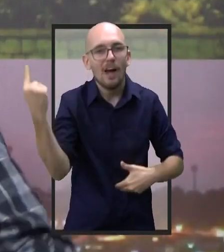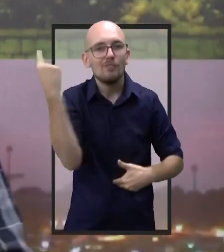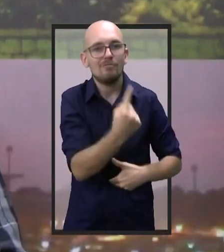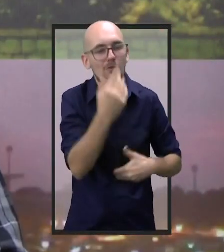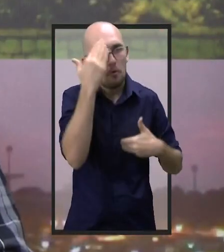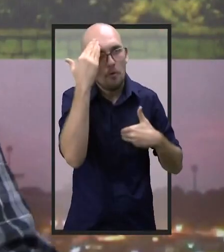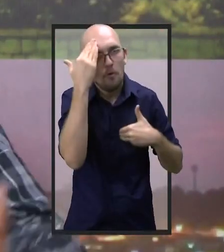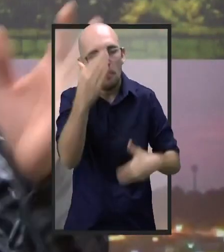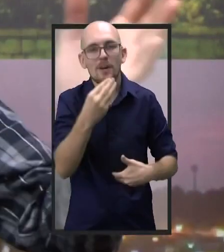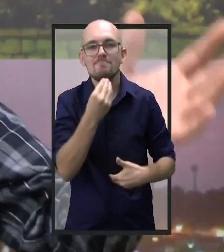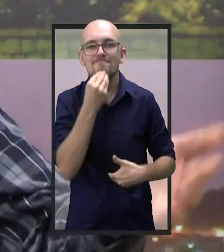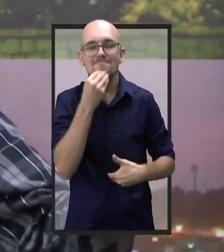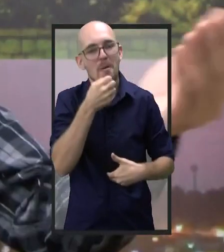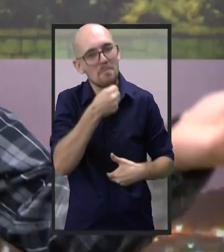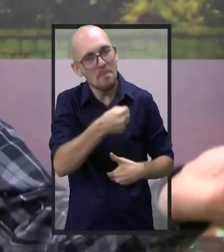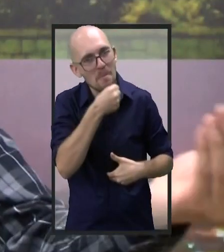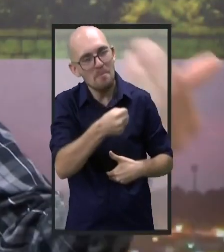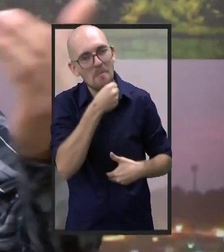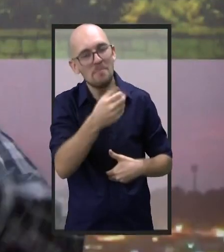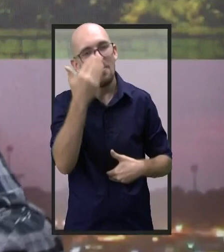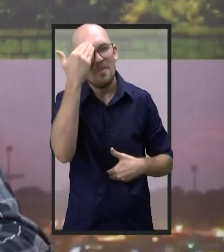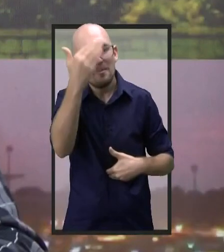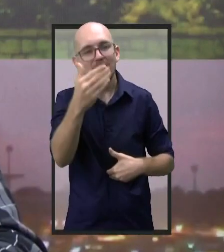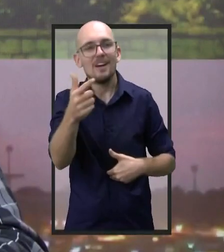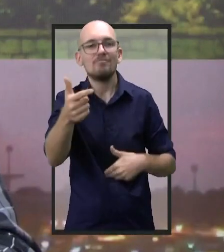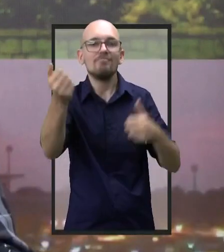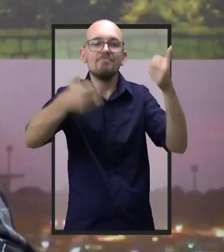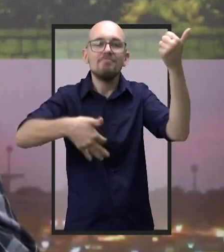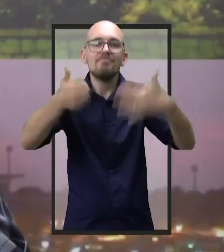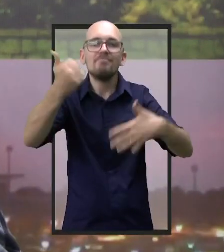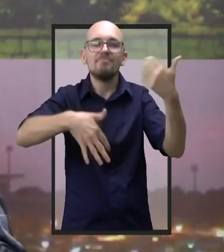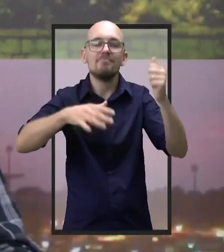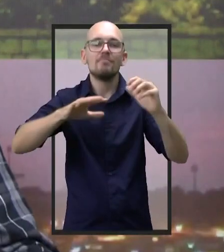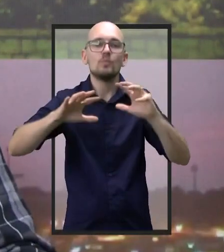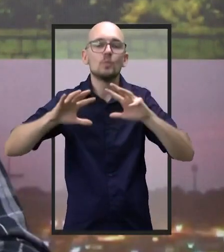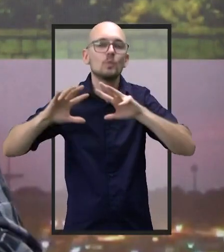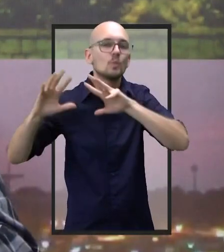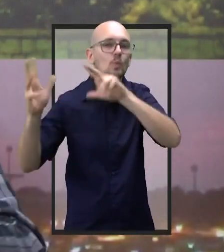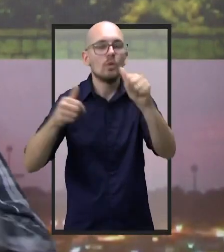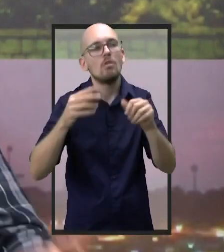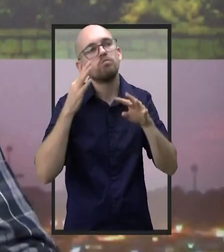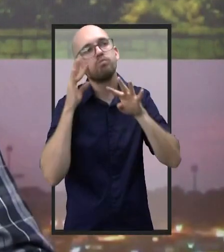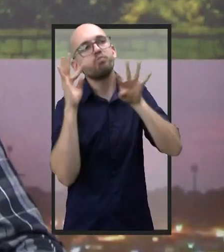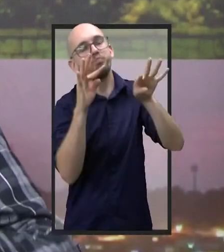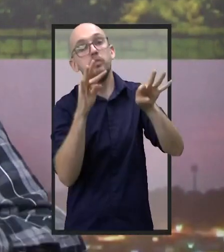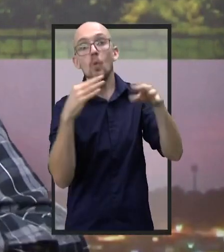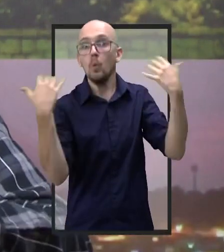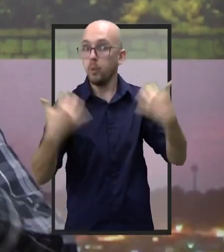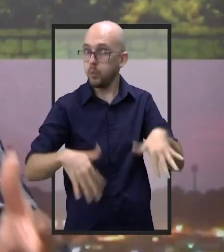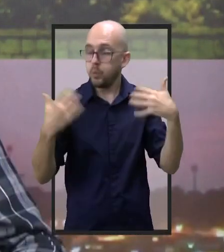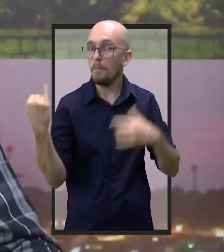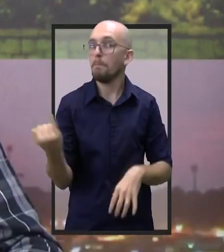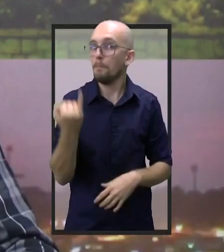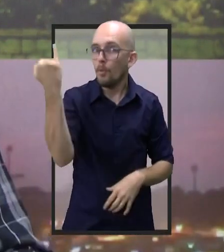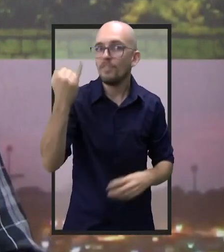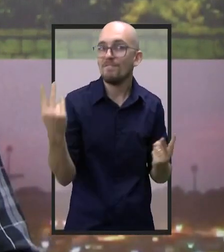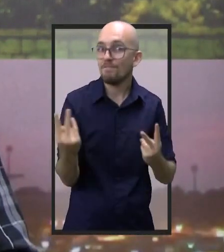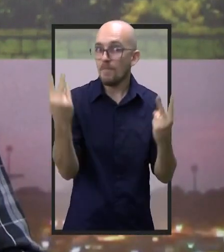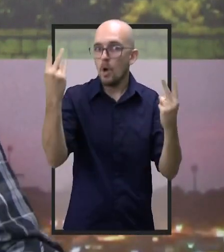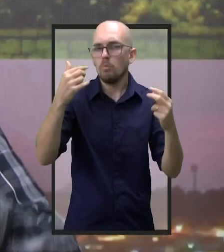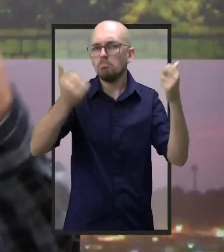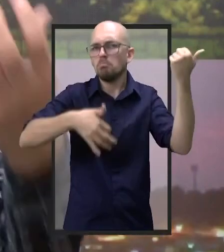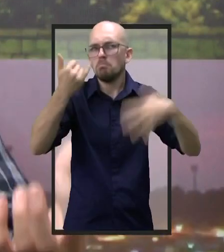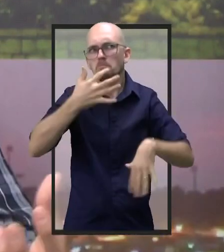oportunidade de entrevistá-lo e de você também trazer essas informações riquíssimas, importantíssimas, que só mostram